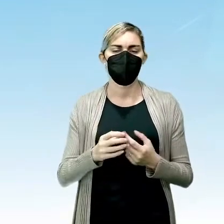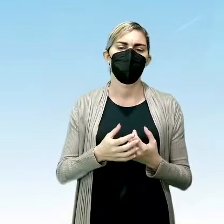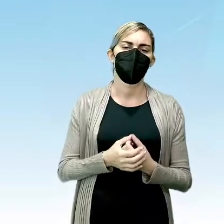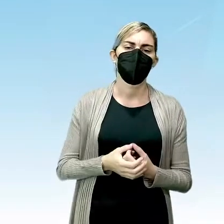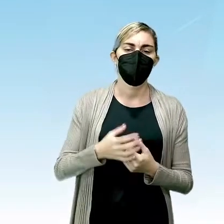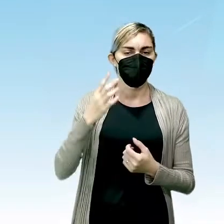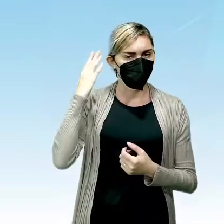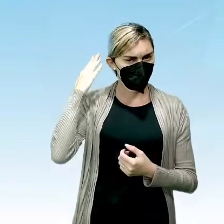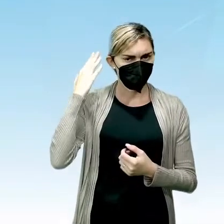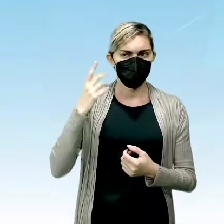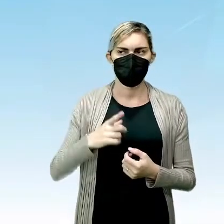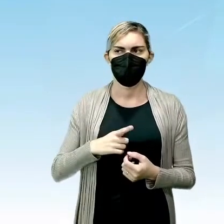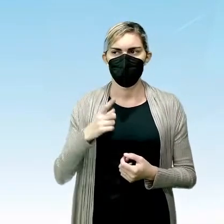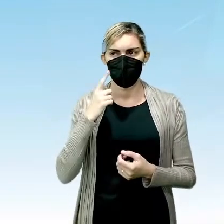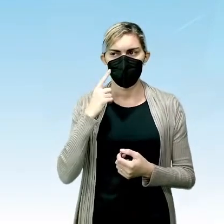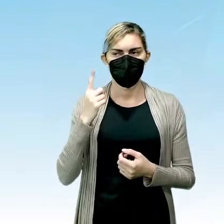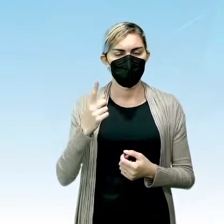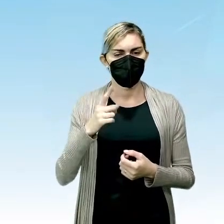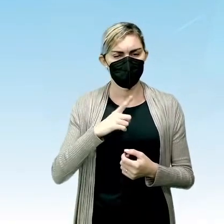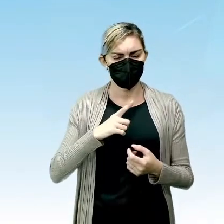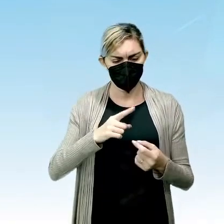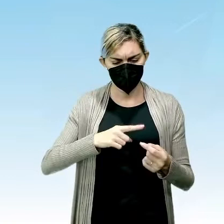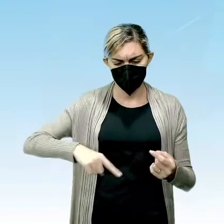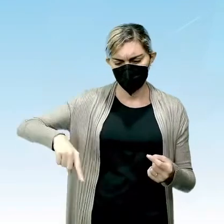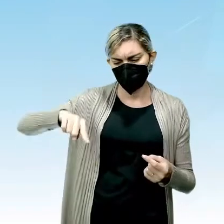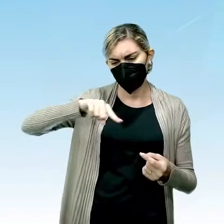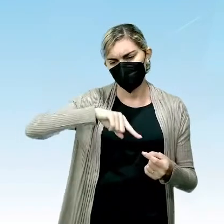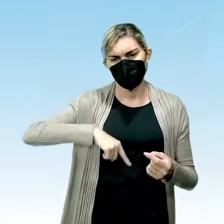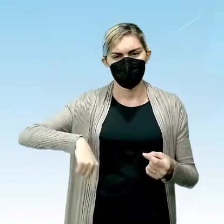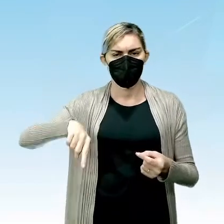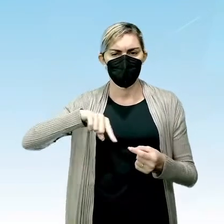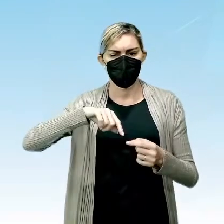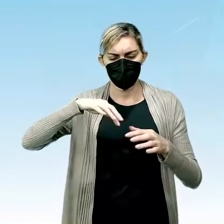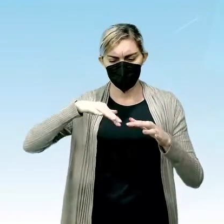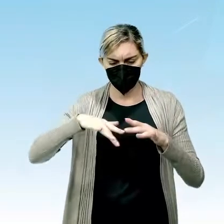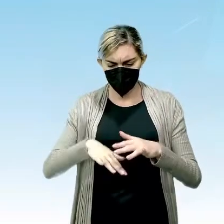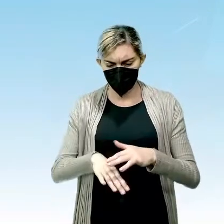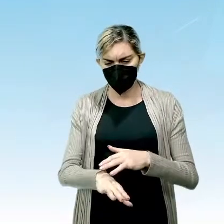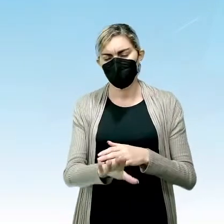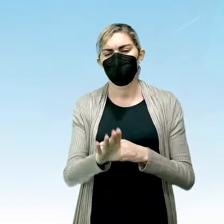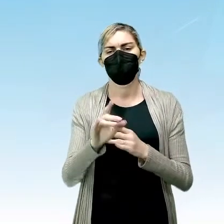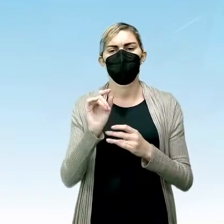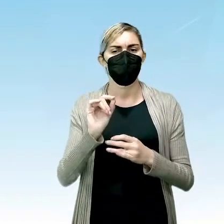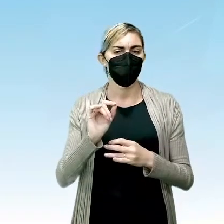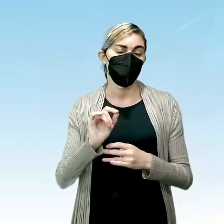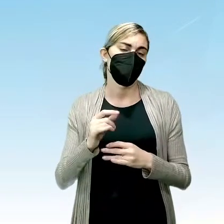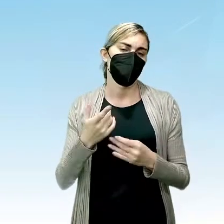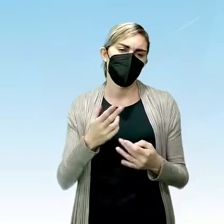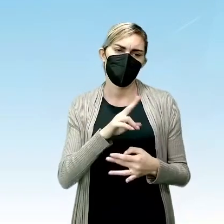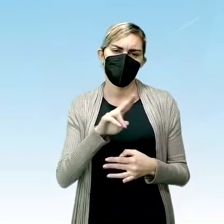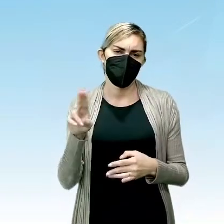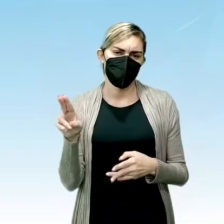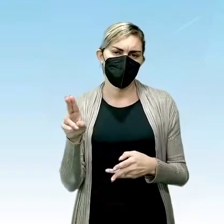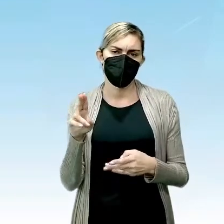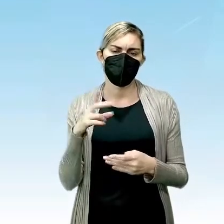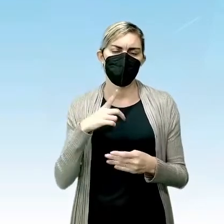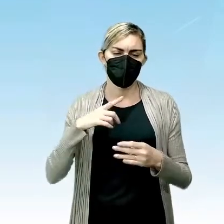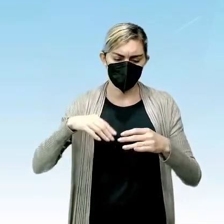aí tilacoides, eles irão ficar imersos nos estromas ou que a gente chama de matriz